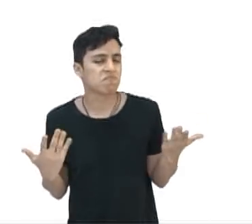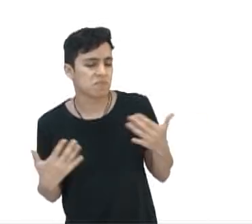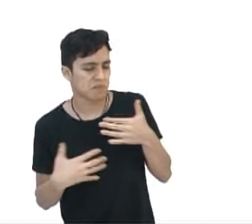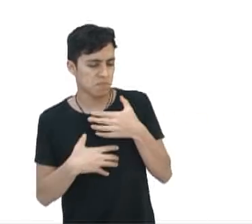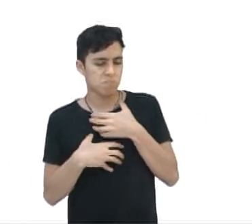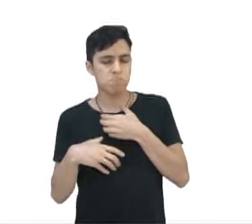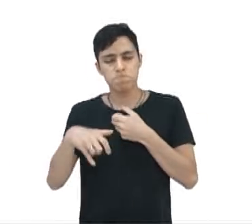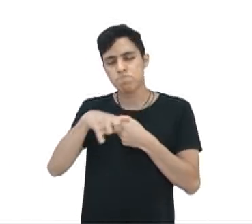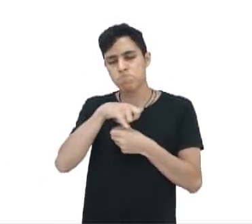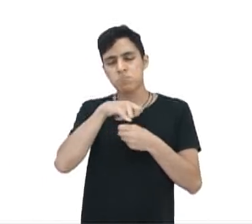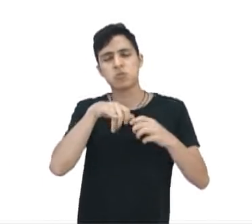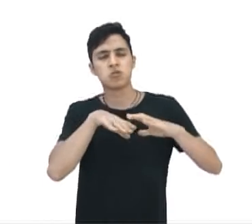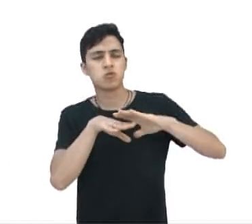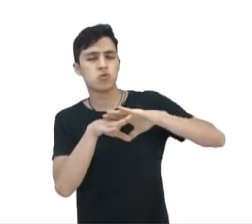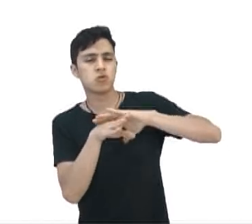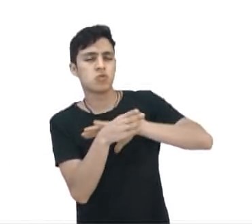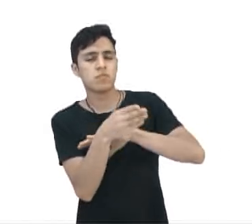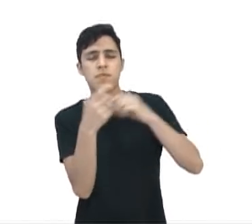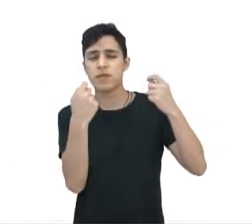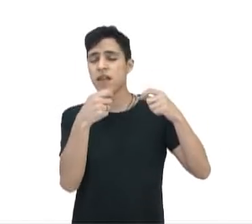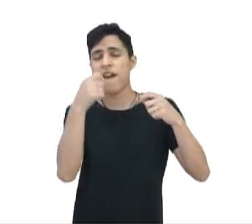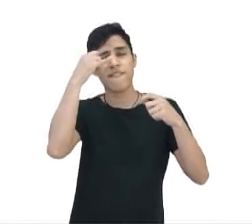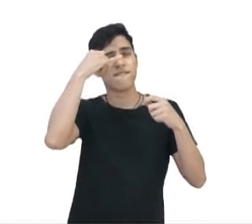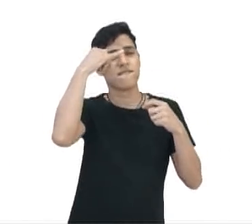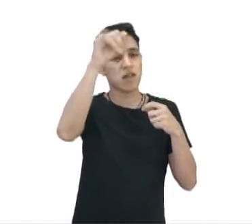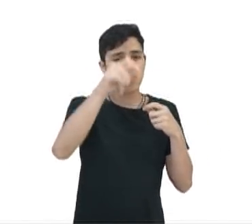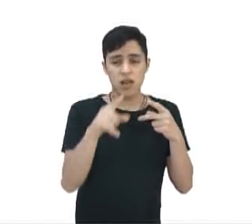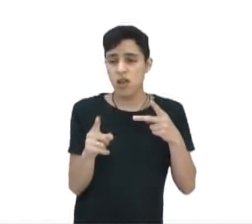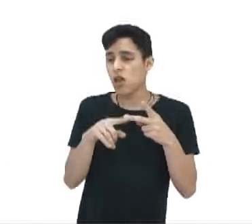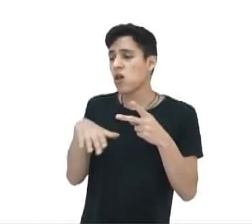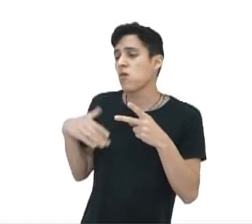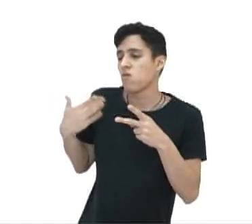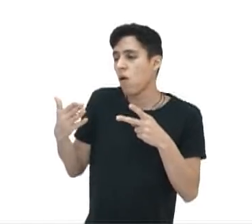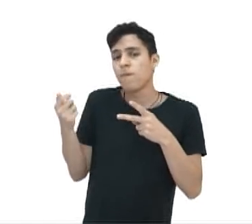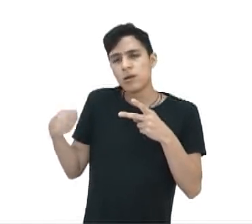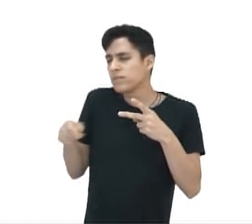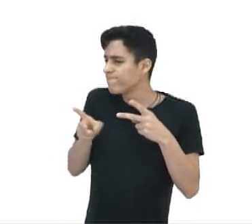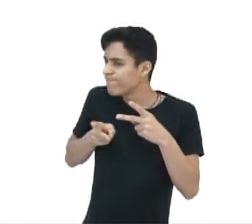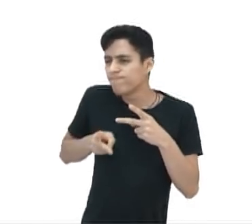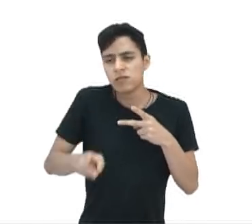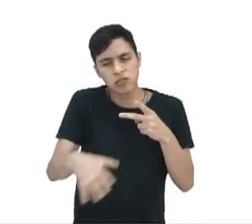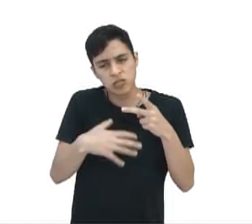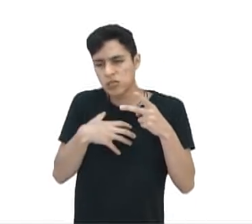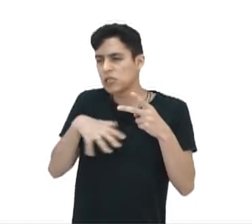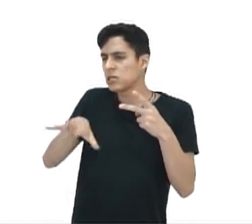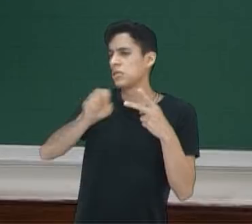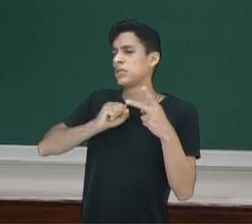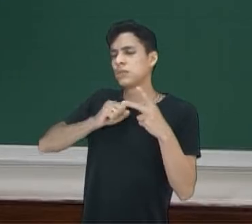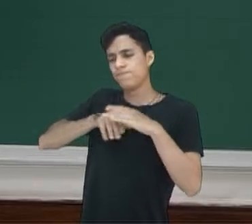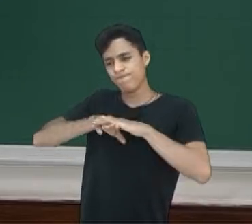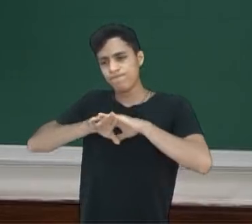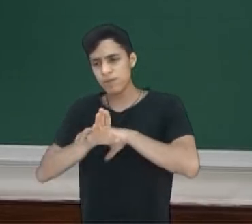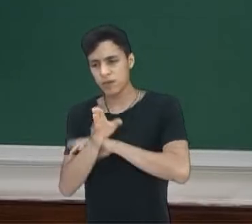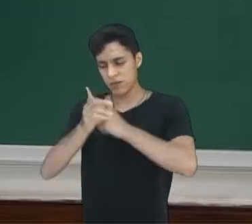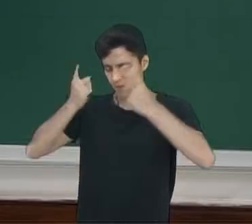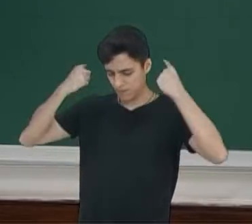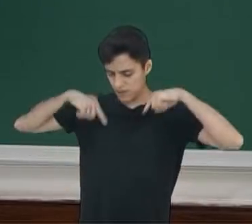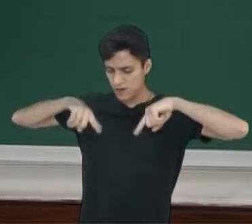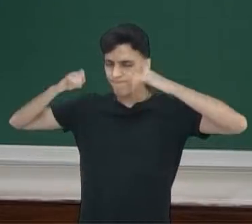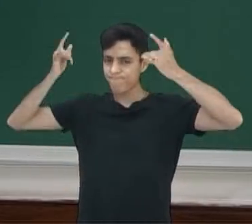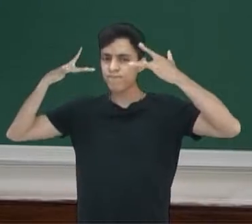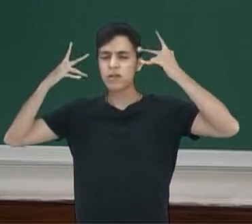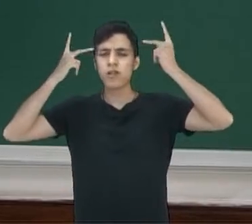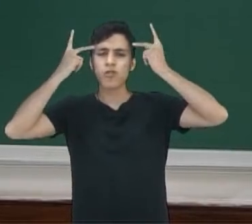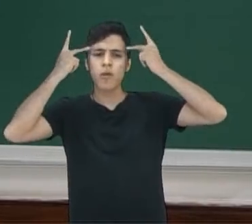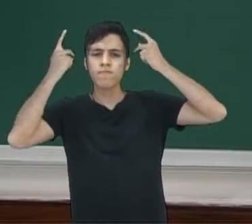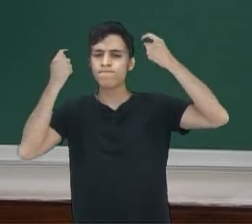hábitos que a gente deve evitar e quais são os hábitos que a gente deve pôr em prática no nosso dia a dia para manter esse equilíbrio